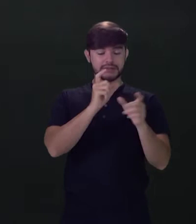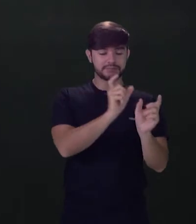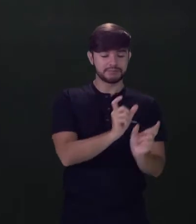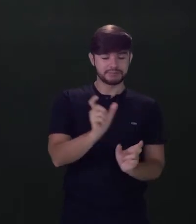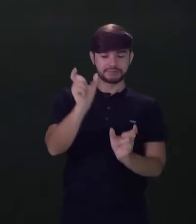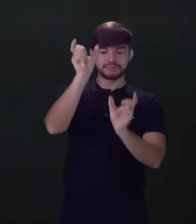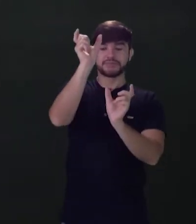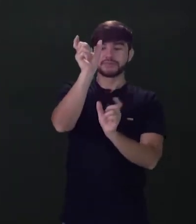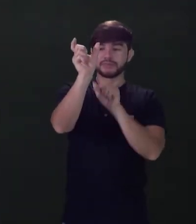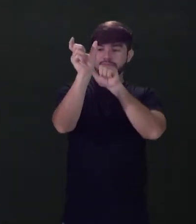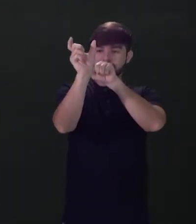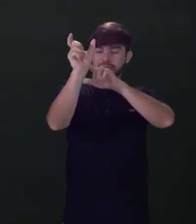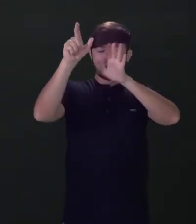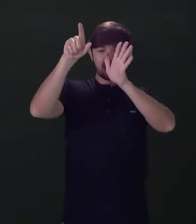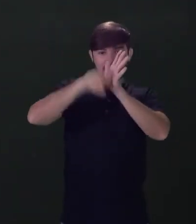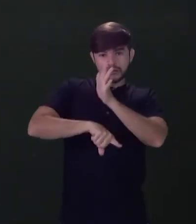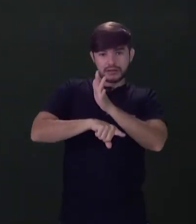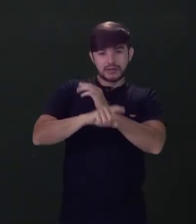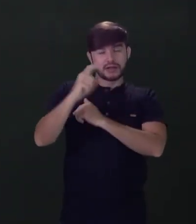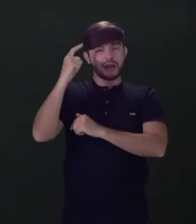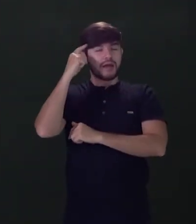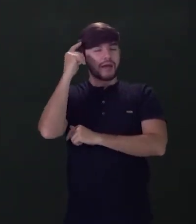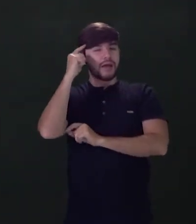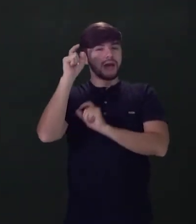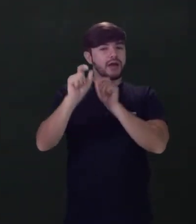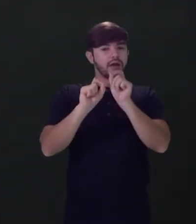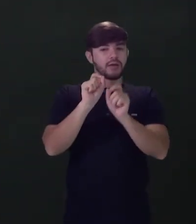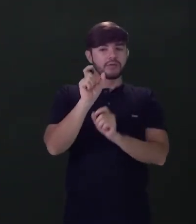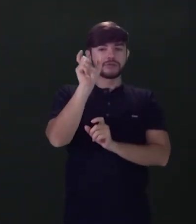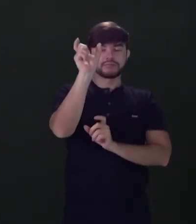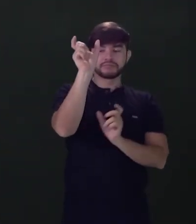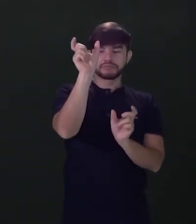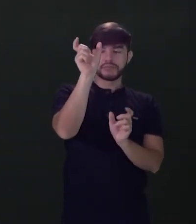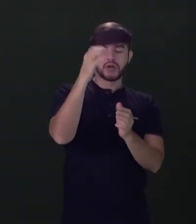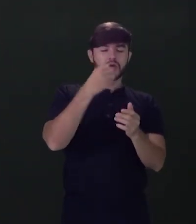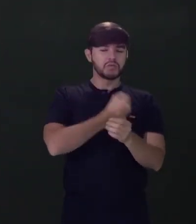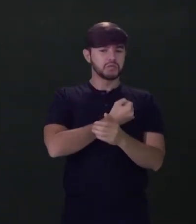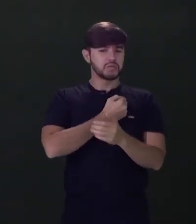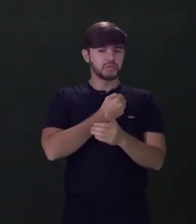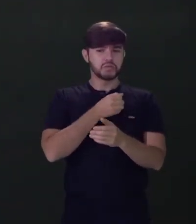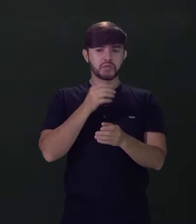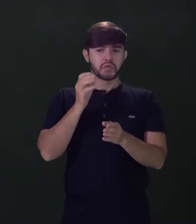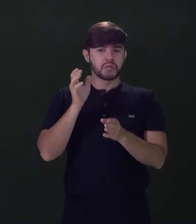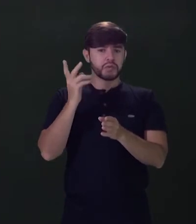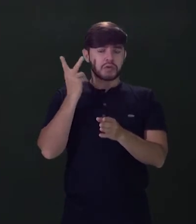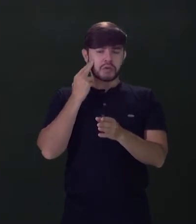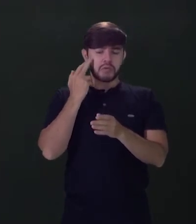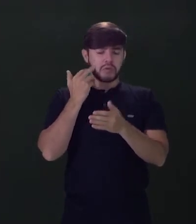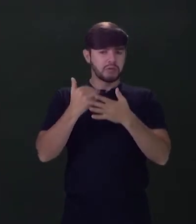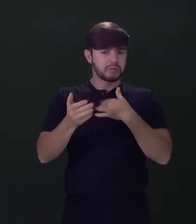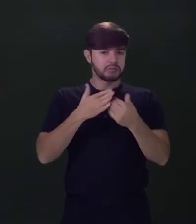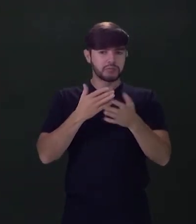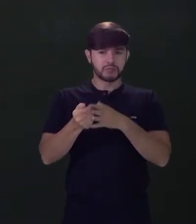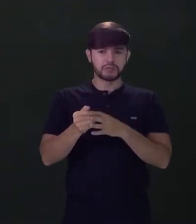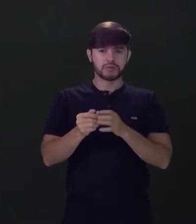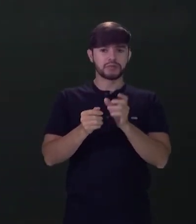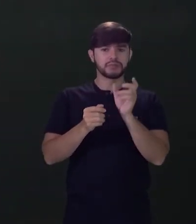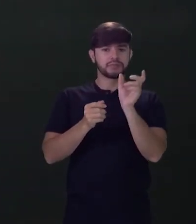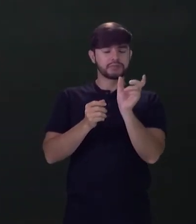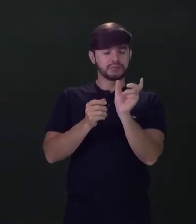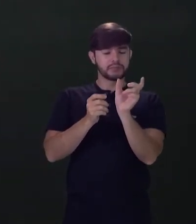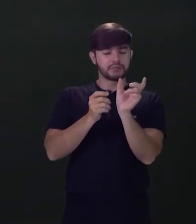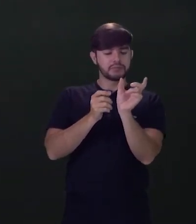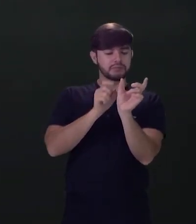um expoente negativo, o que acontece? Imaginemos que eu tenho um número natural qualquer, tá? Então, a elevado a menos